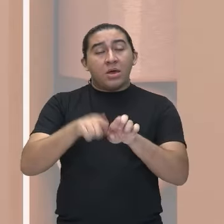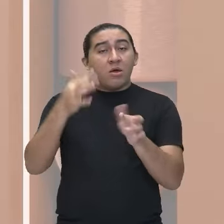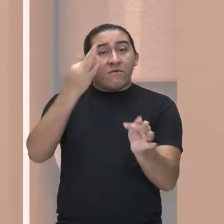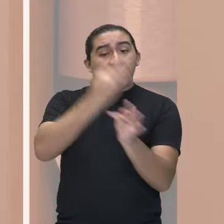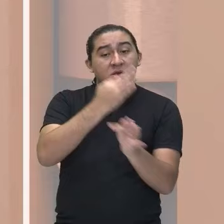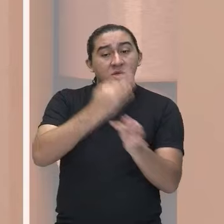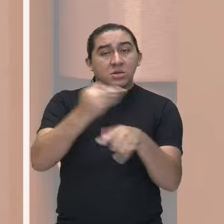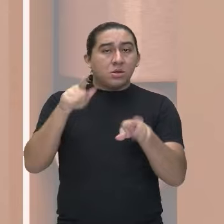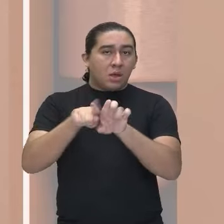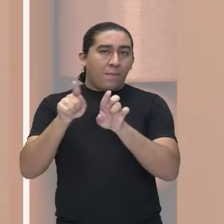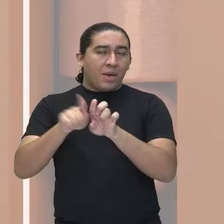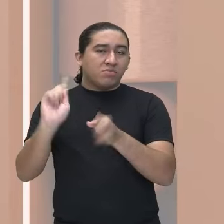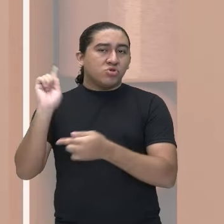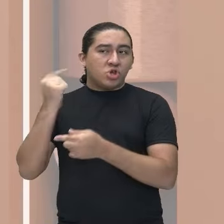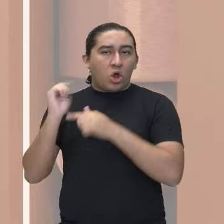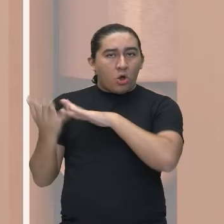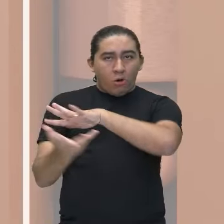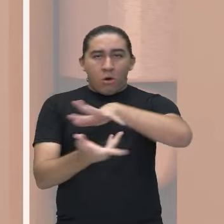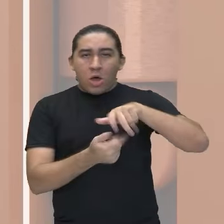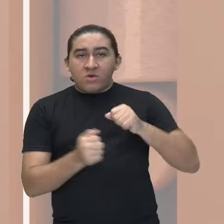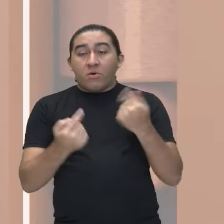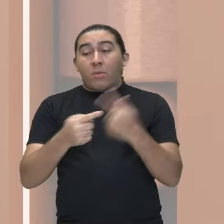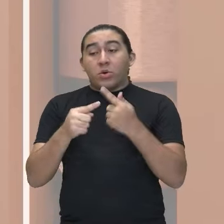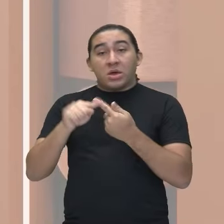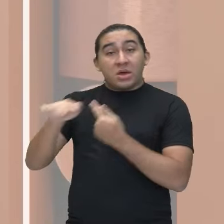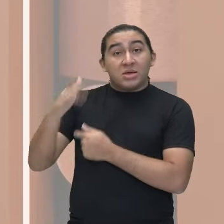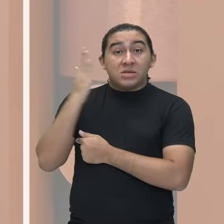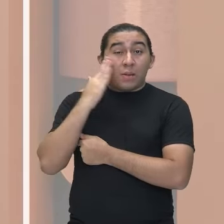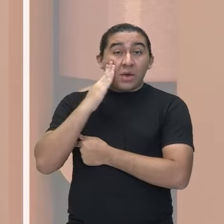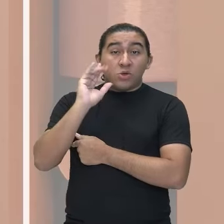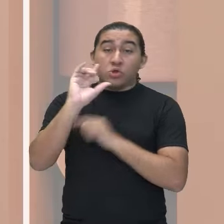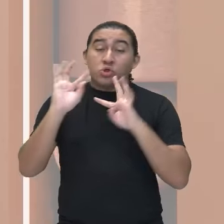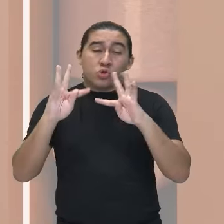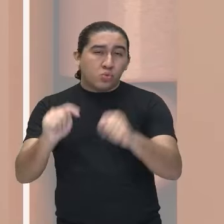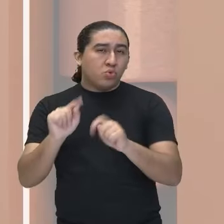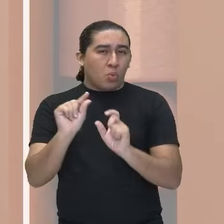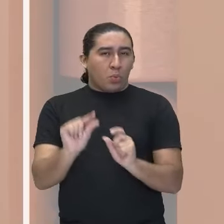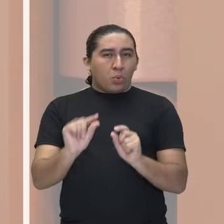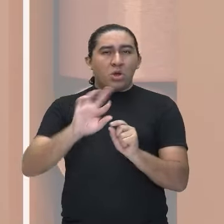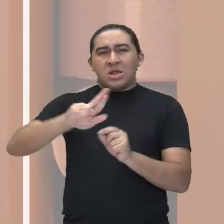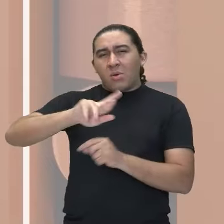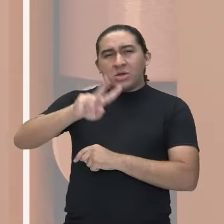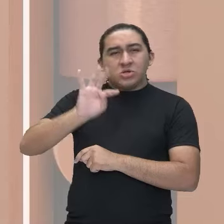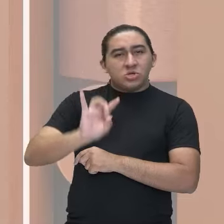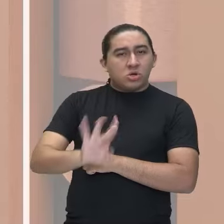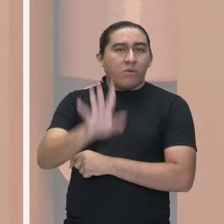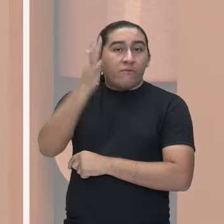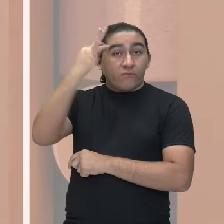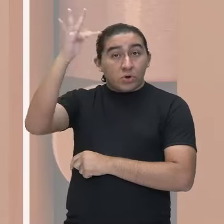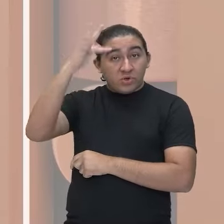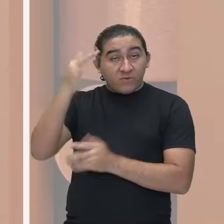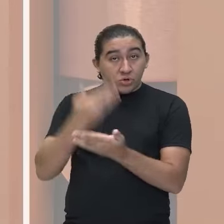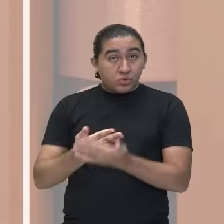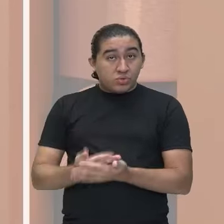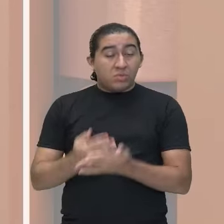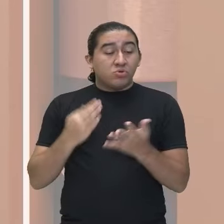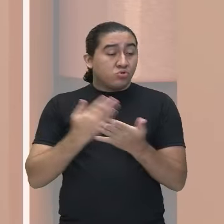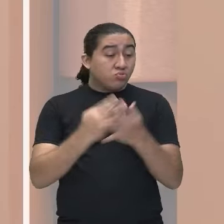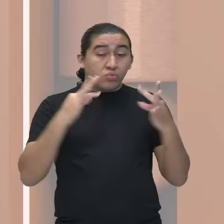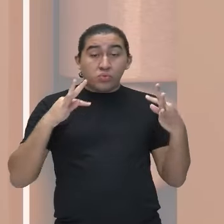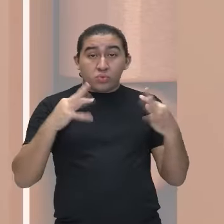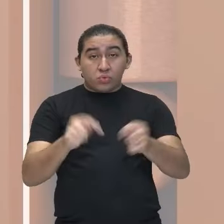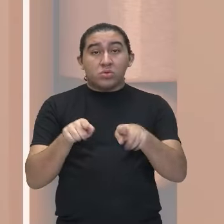geólogos, geógrafos, eles eram tudo, eles sabiam tudo um pouco, tá? Eles não eram só filósofos, eles sabiam de tudo um pouco, tá? E Tales de Mileto